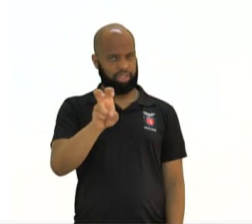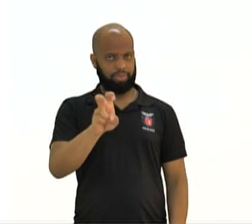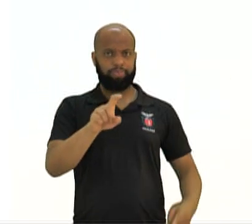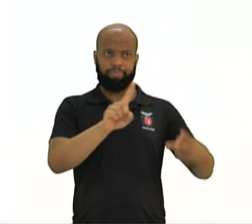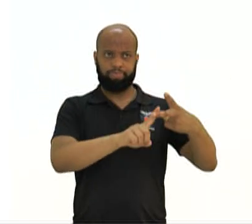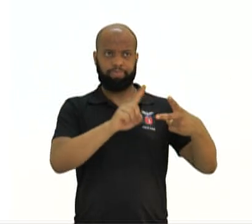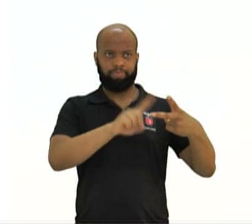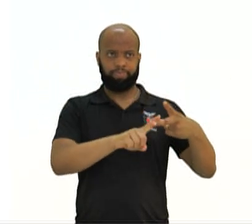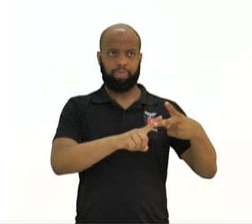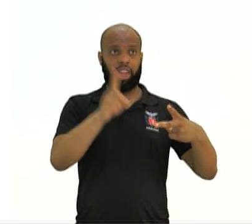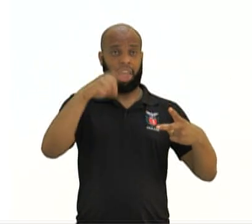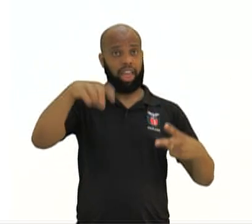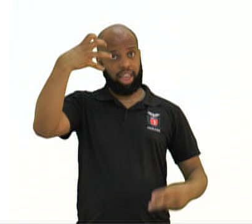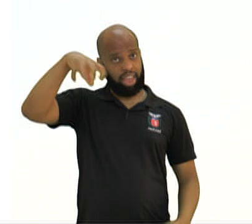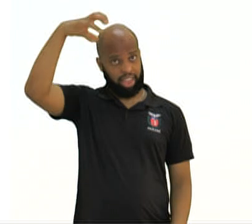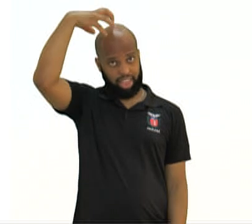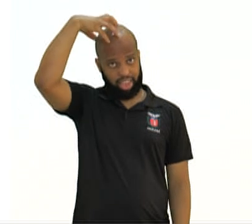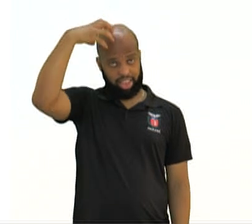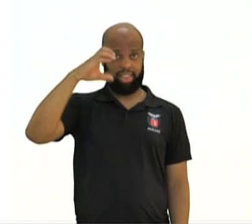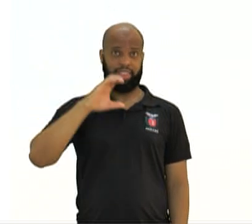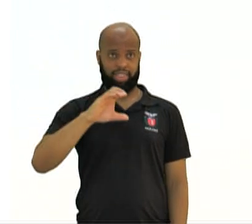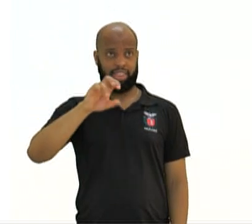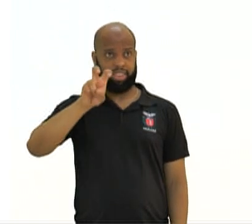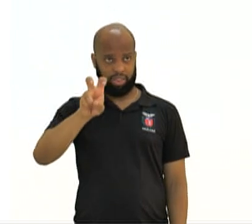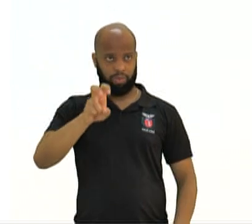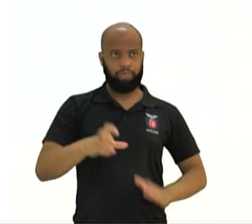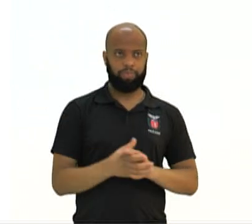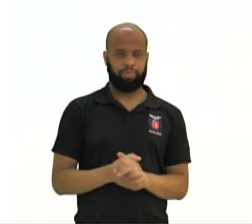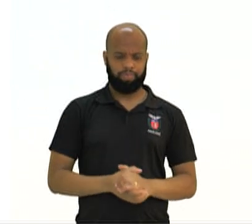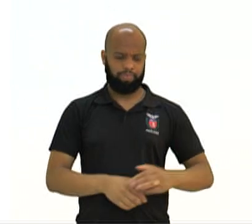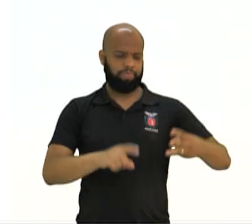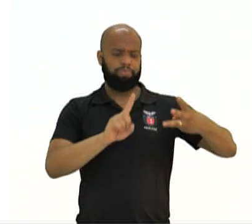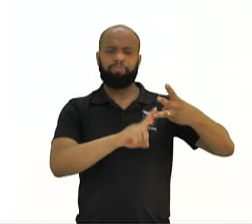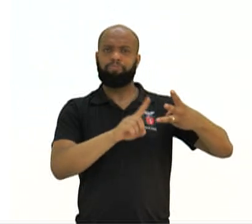F5. Alternativa B, o rei na casa C5.